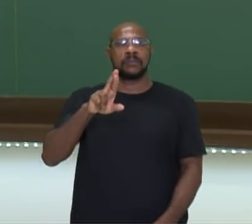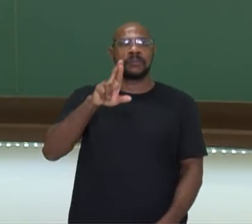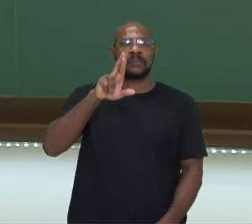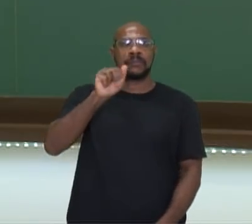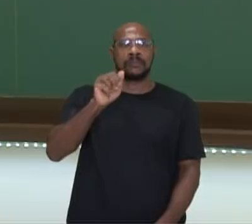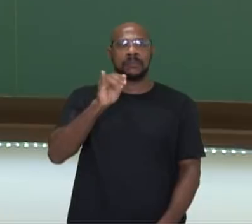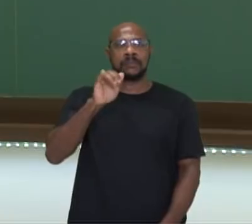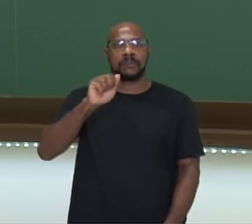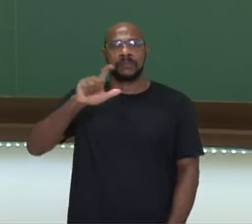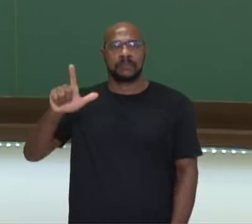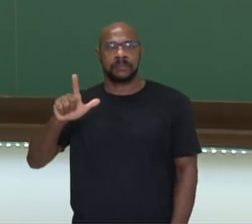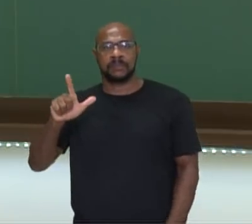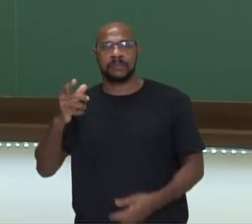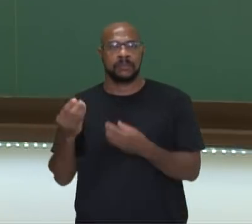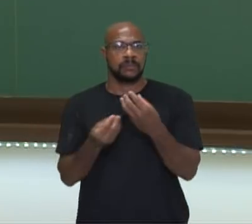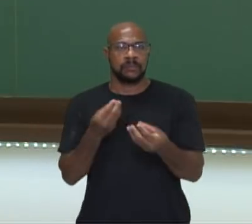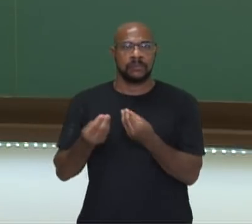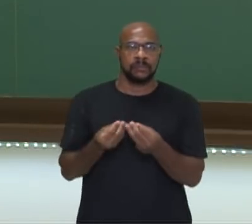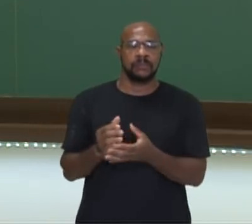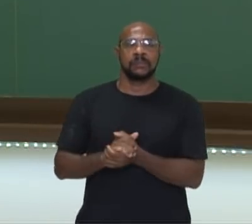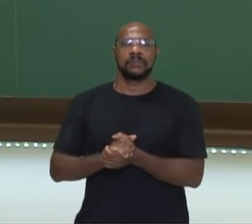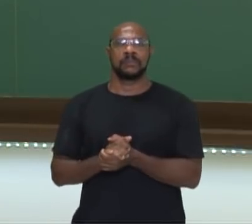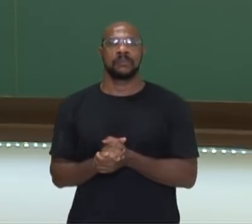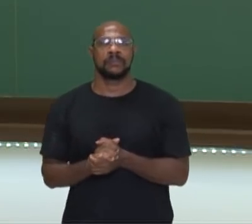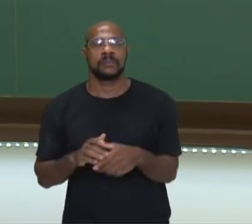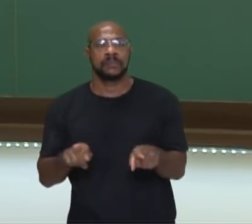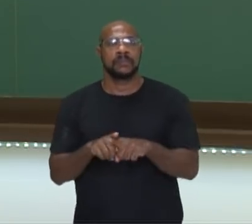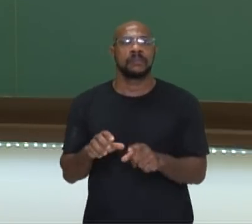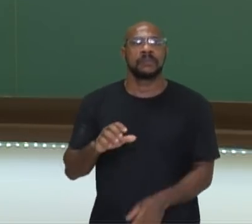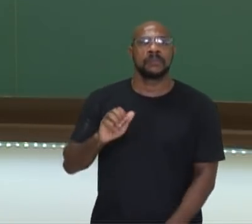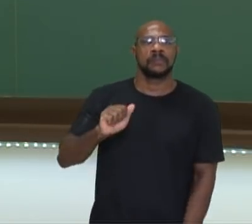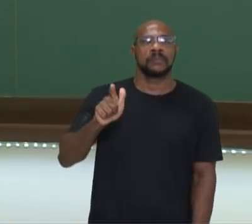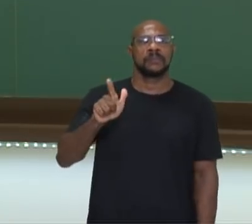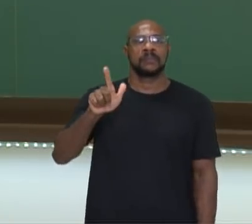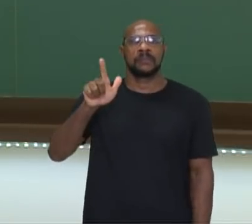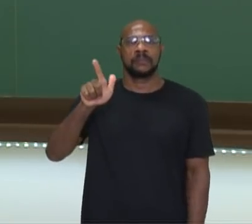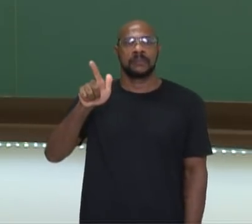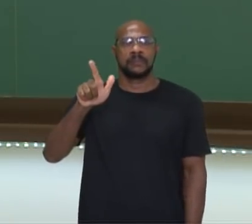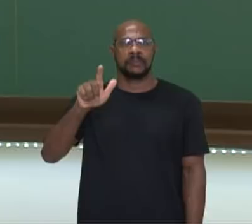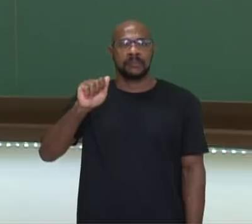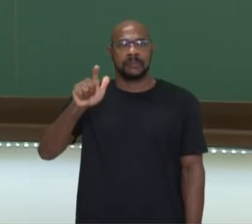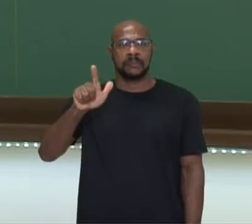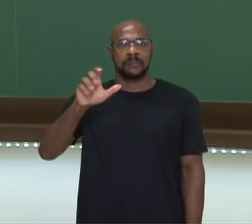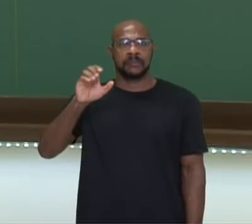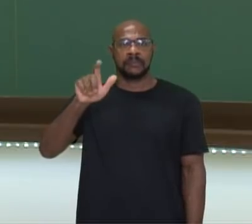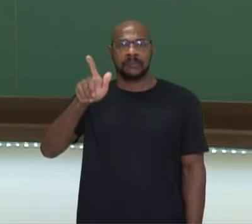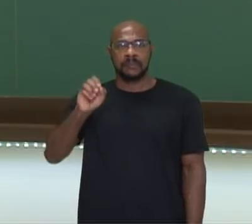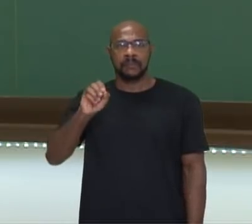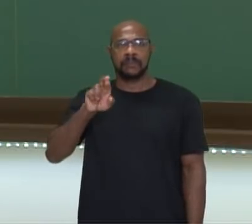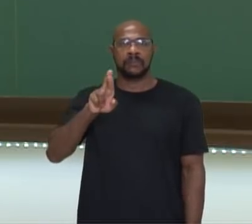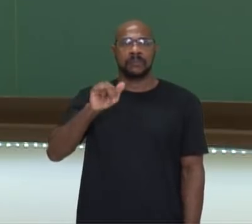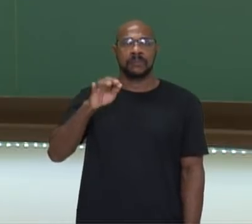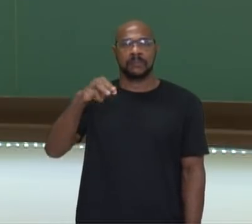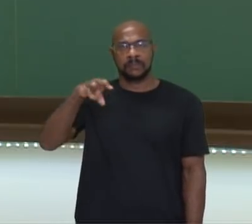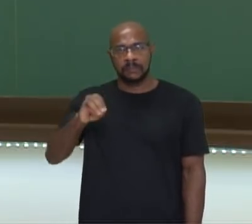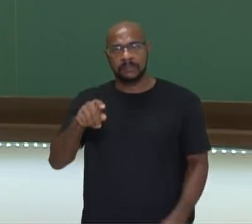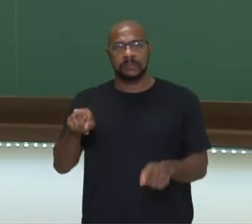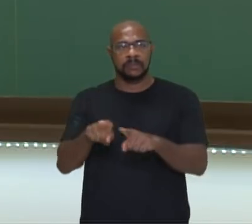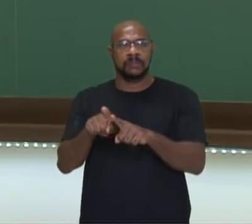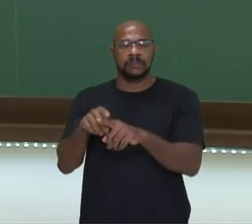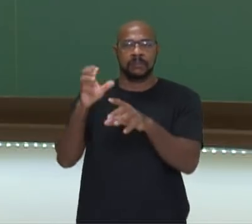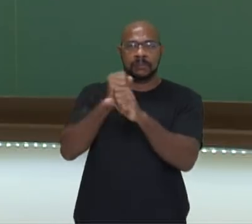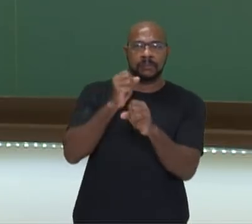métodos, usando processos para resolver os cálculos. Resolver situações de problema aplicando as operações de adição e subtração de